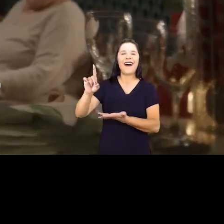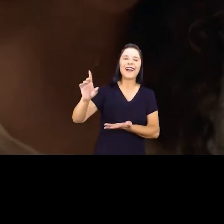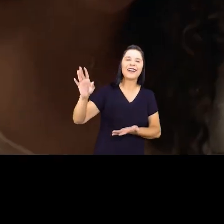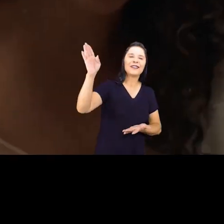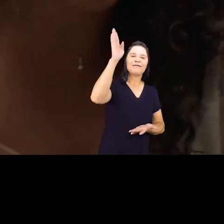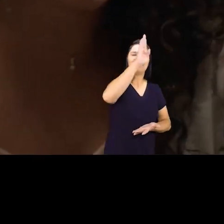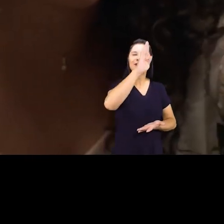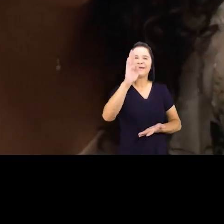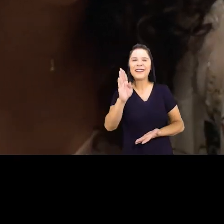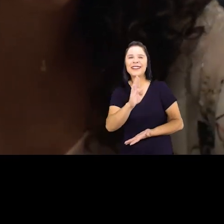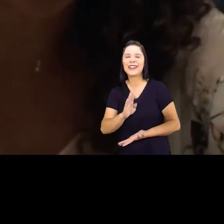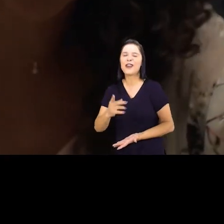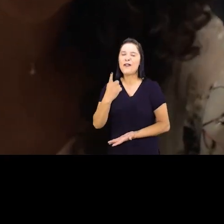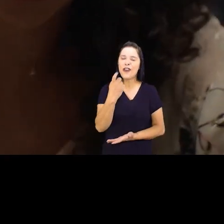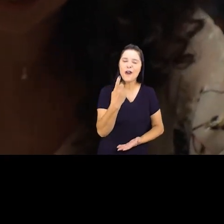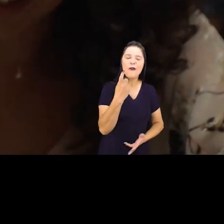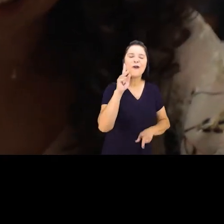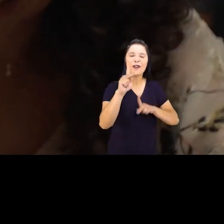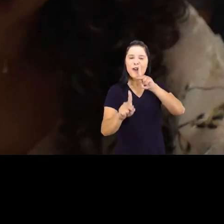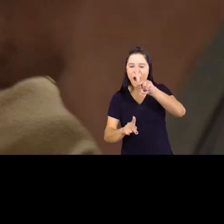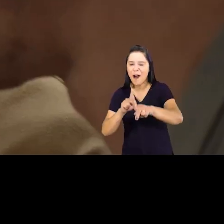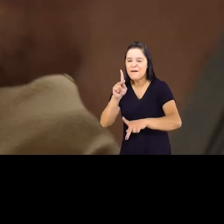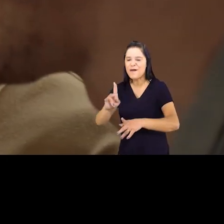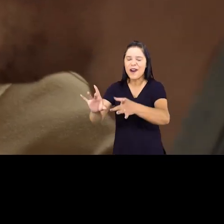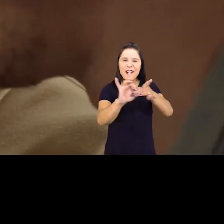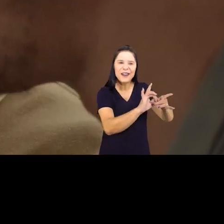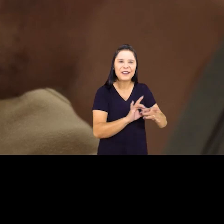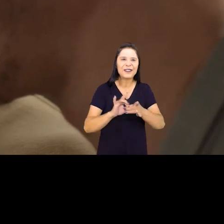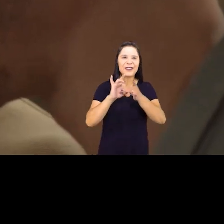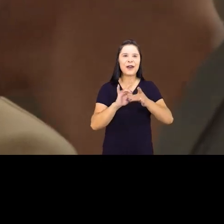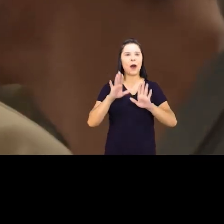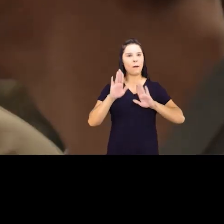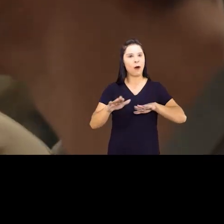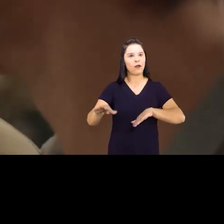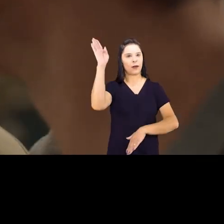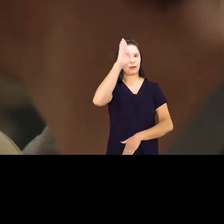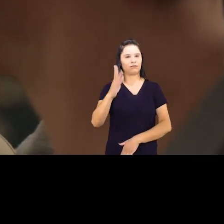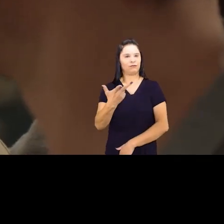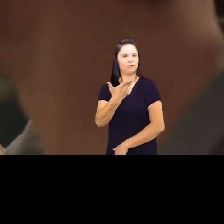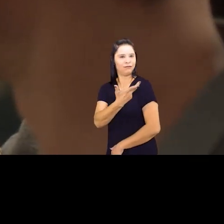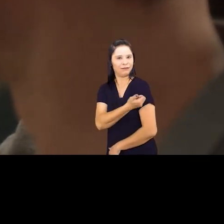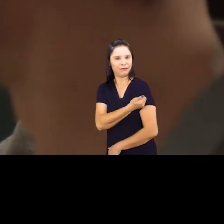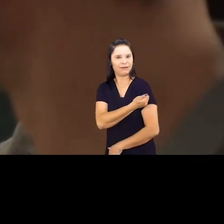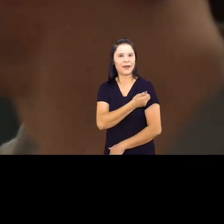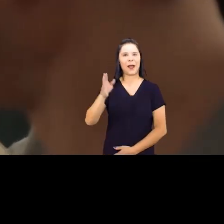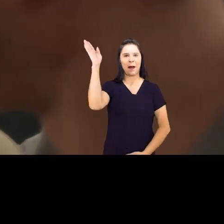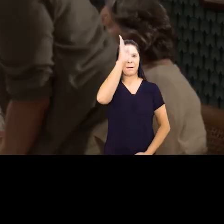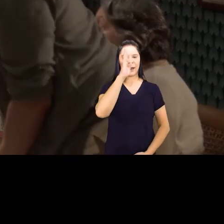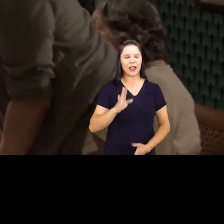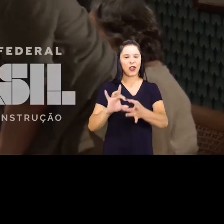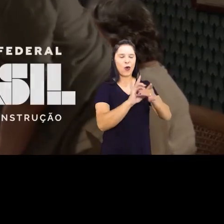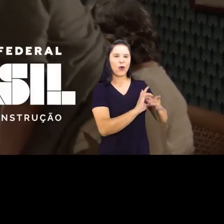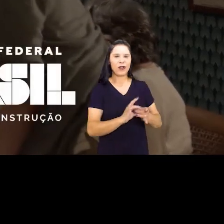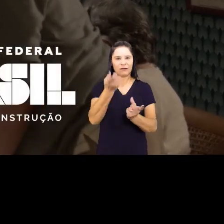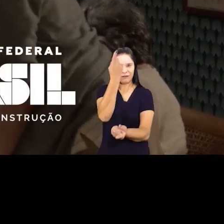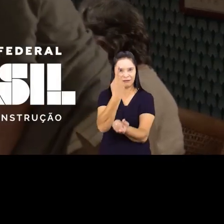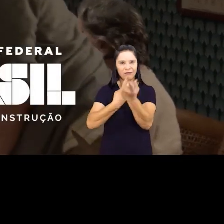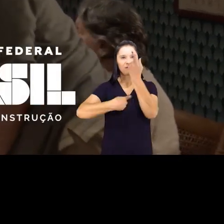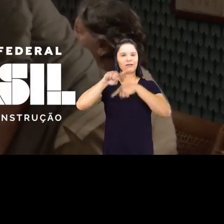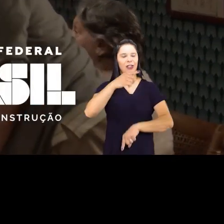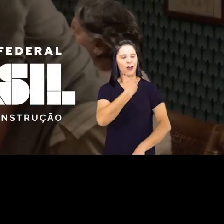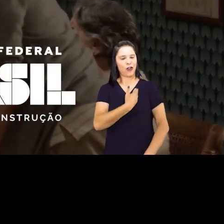dia, o Brasil e um só povo. Movimento Nacional pela Vacinação. Brasil, União